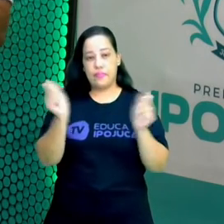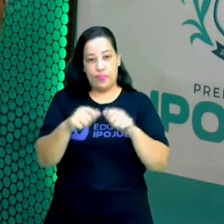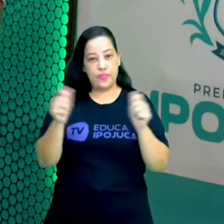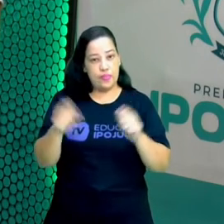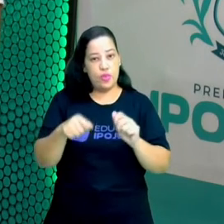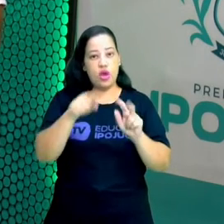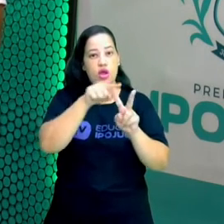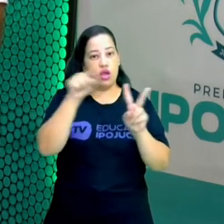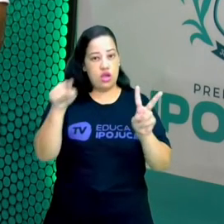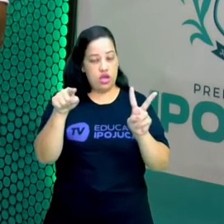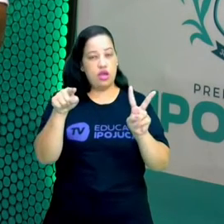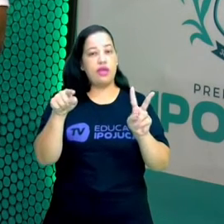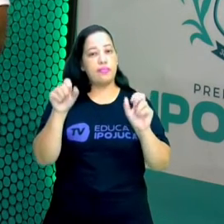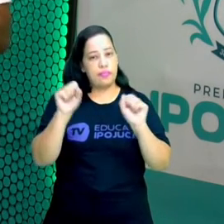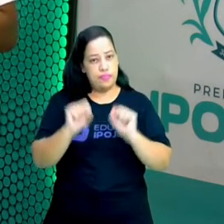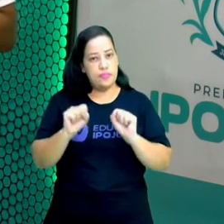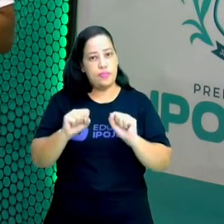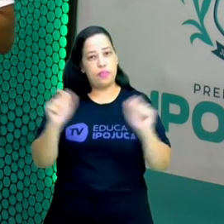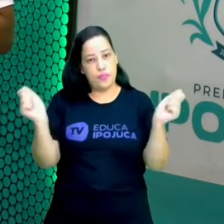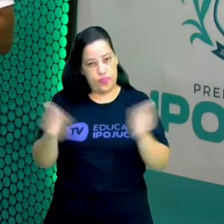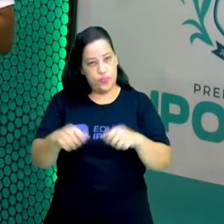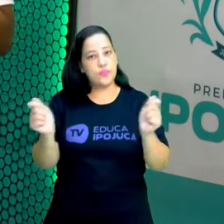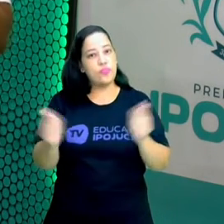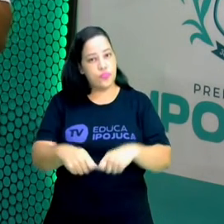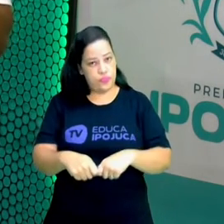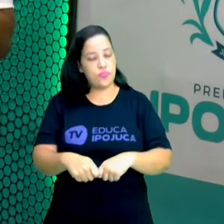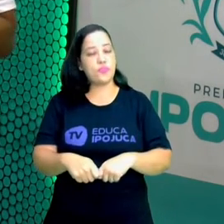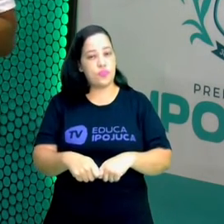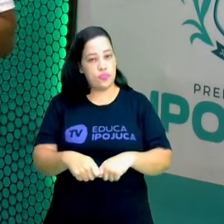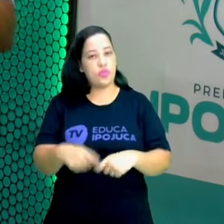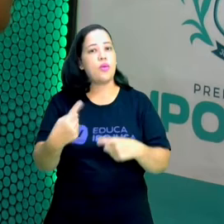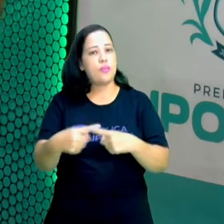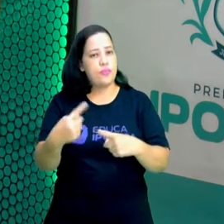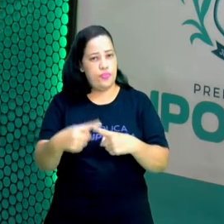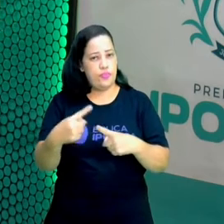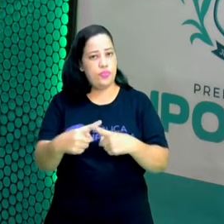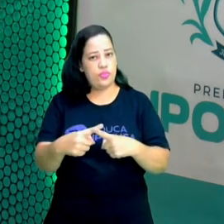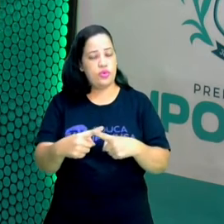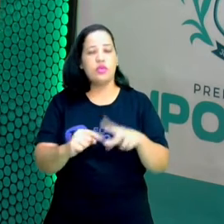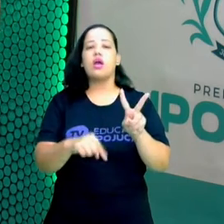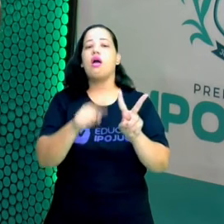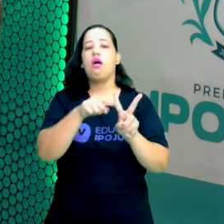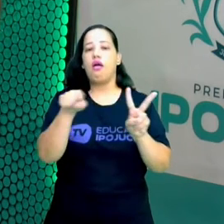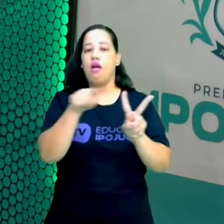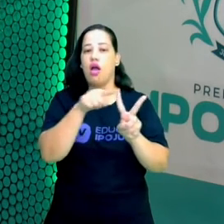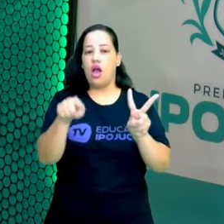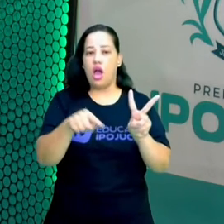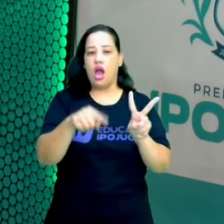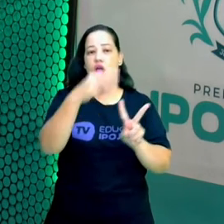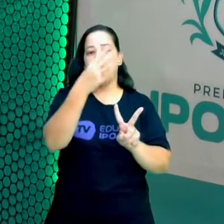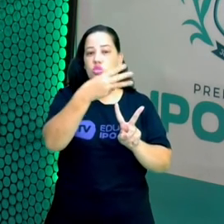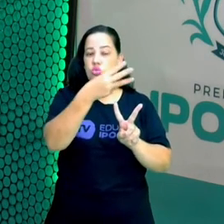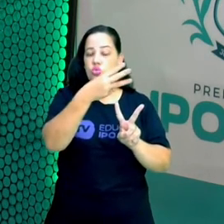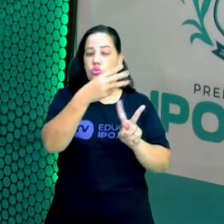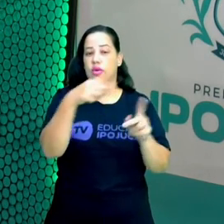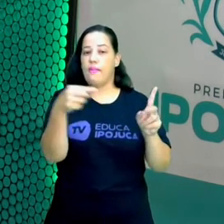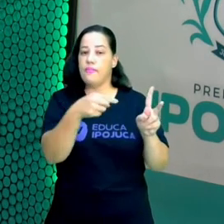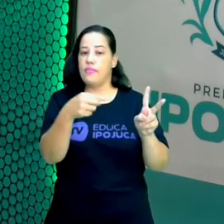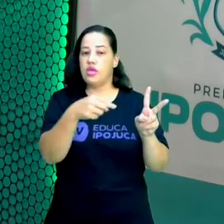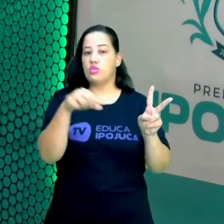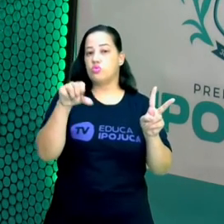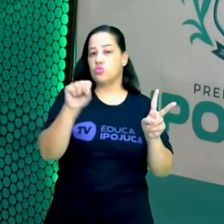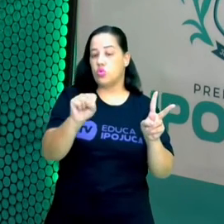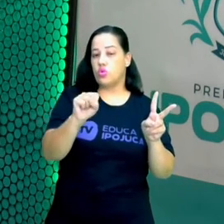Sim, admite. Admite uma raiz real. Por quê? A raiz cúbica de menos 8 é menos